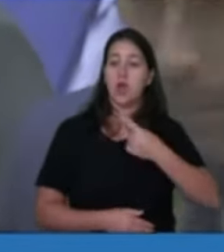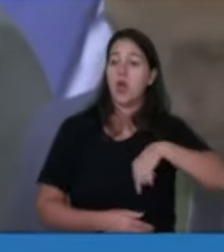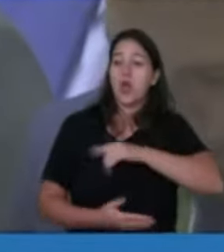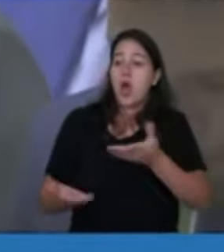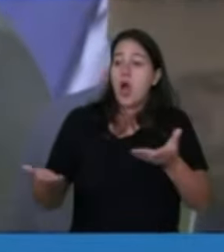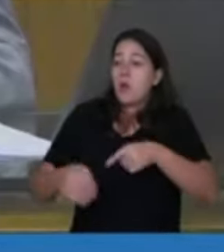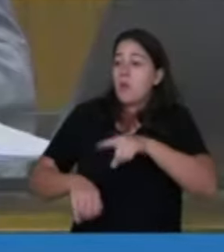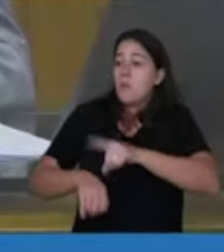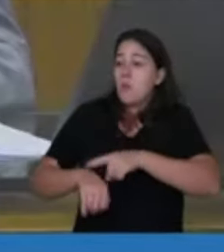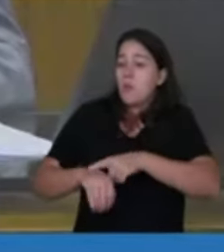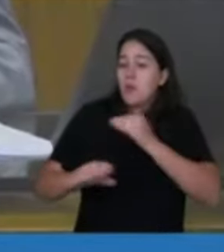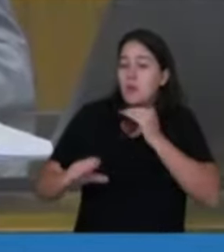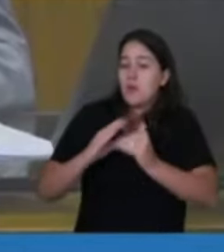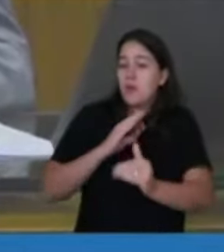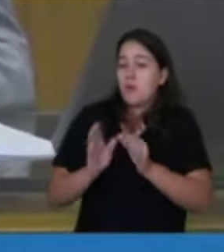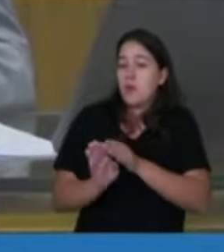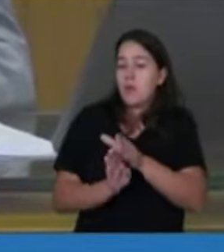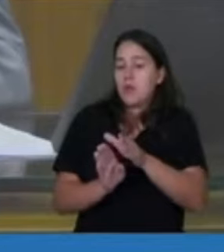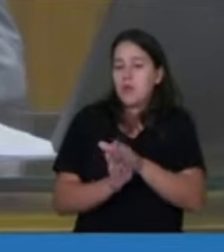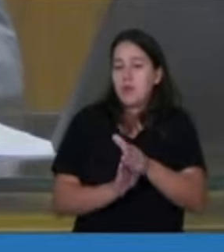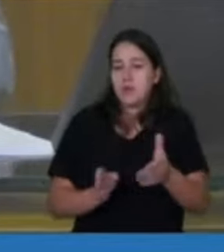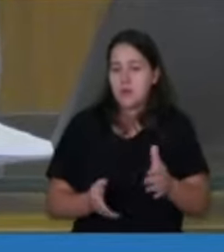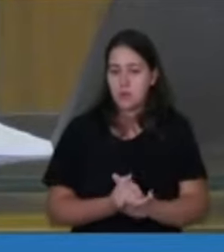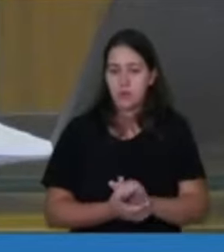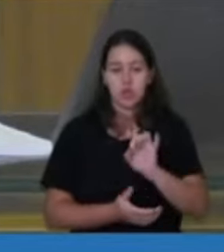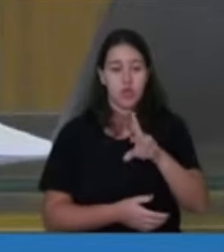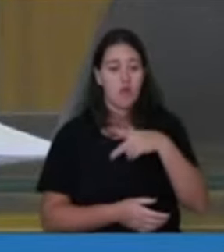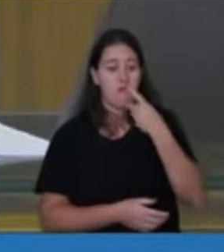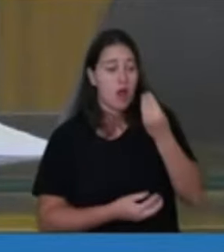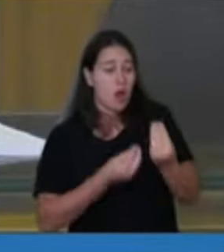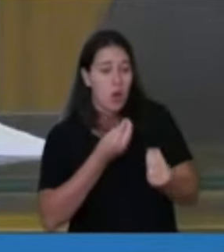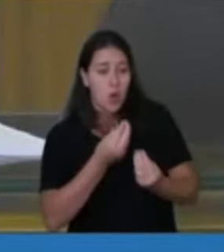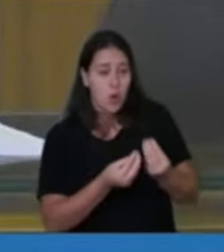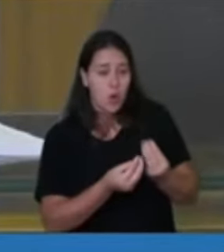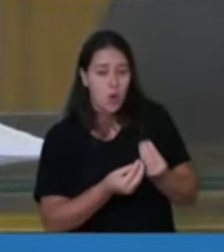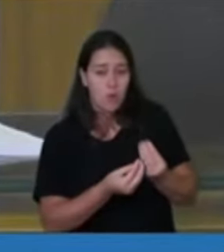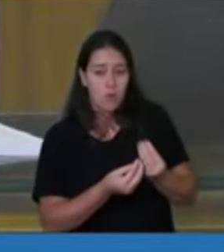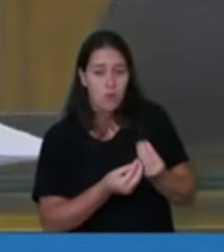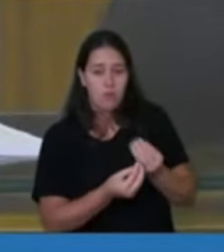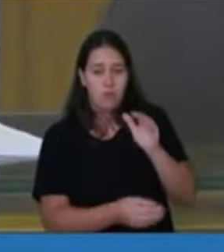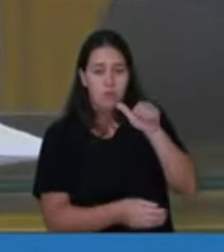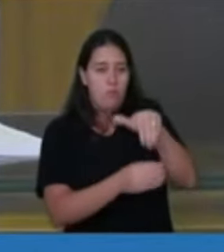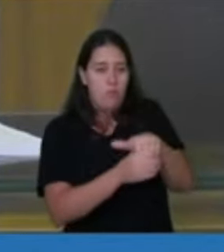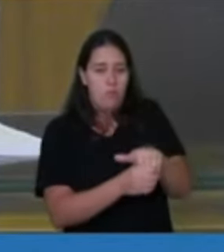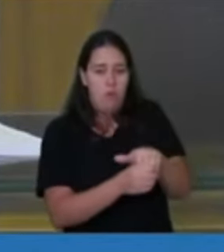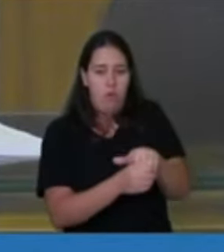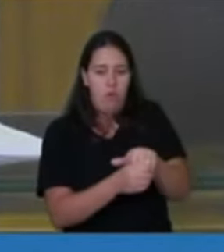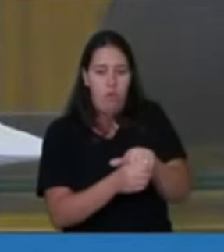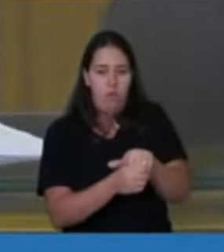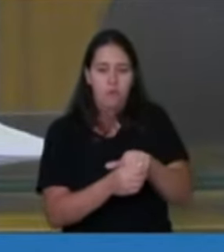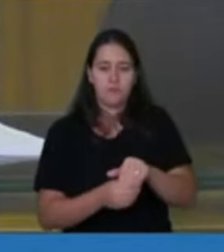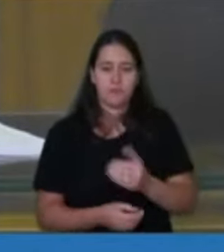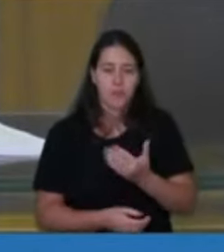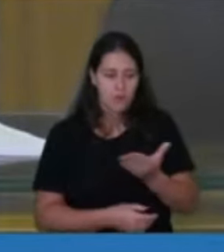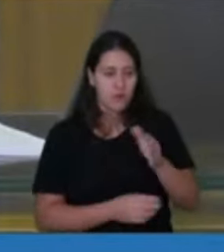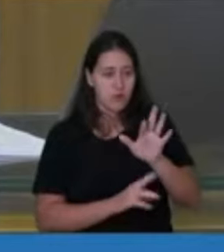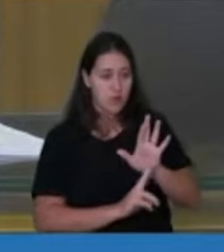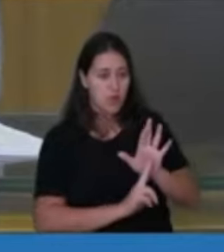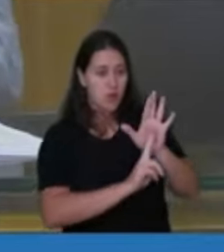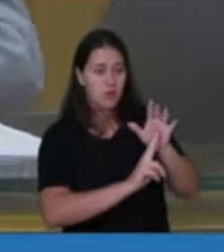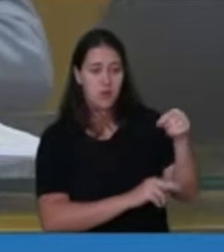eu gostaria que Vossa Excelência só dissesse como encaminha a minoria que Vossa Excelência representa nessa